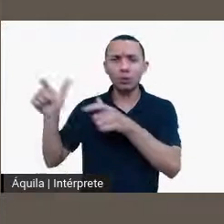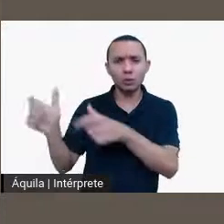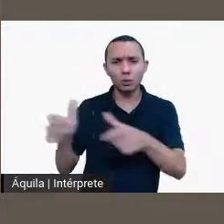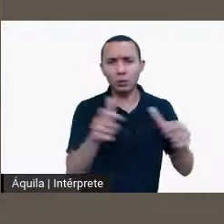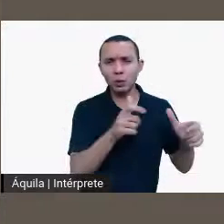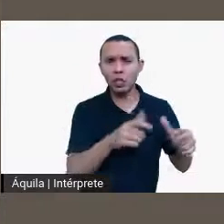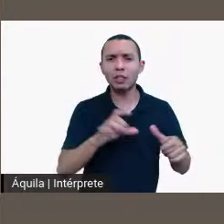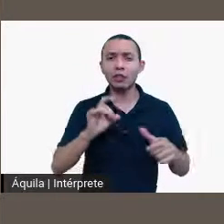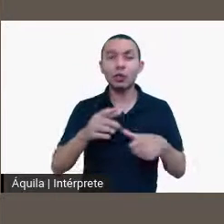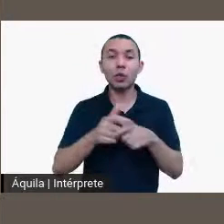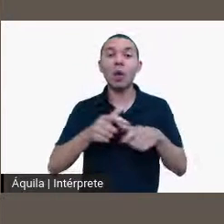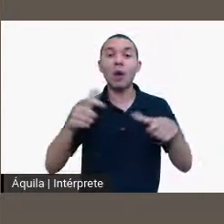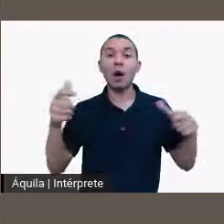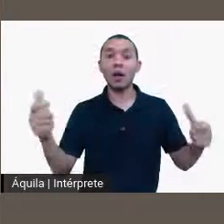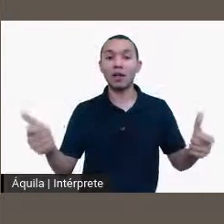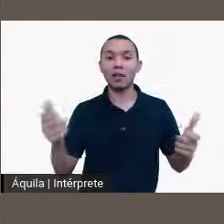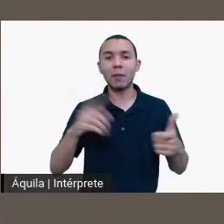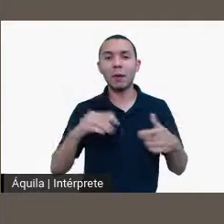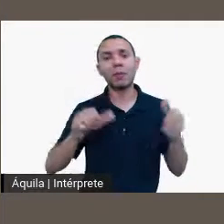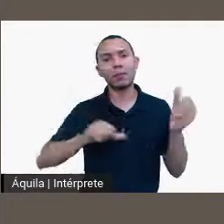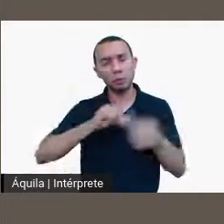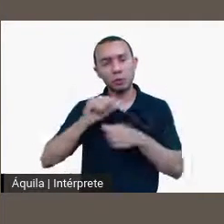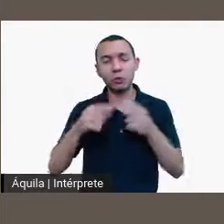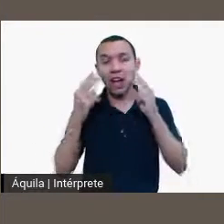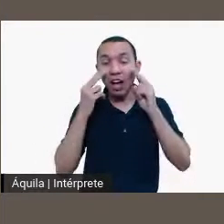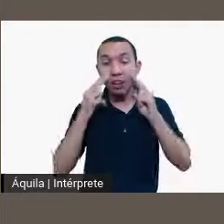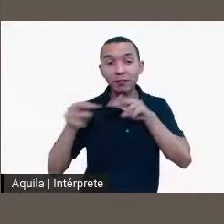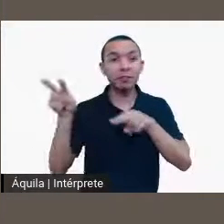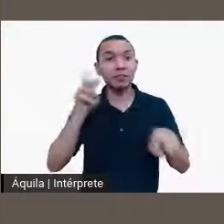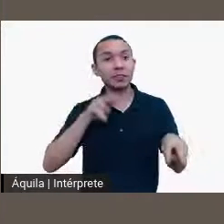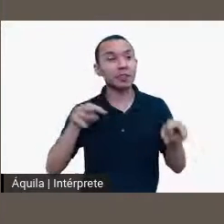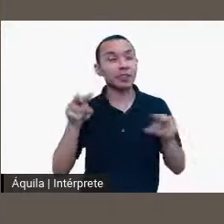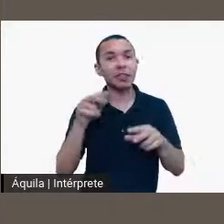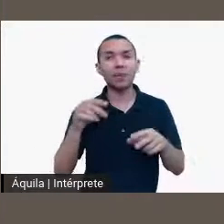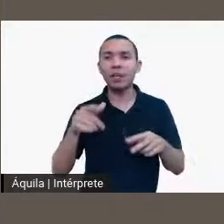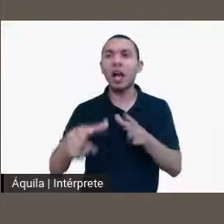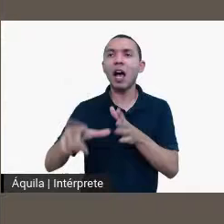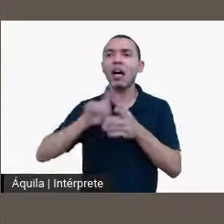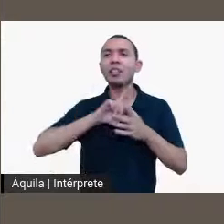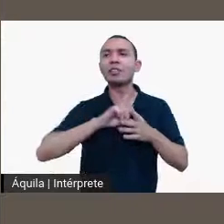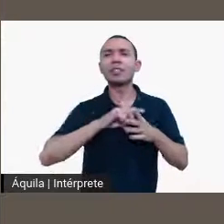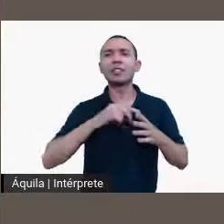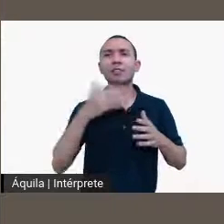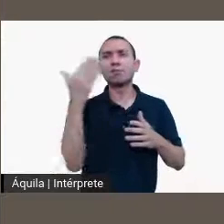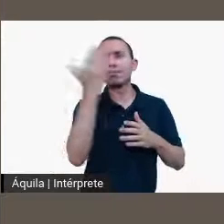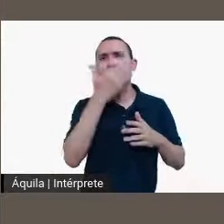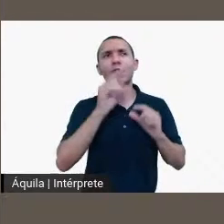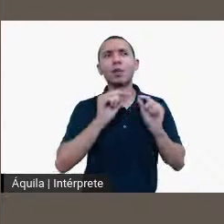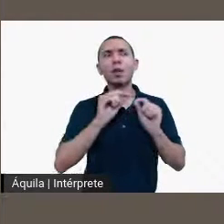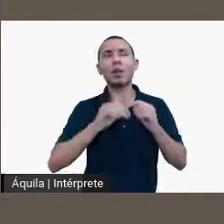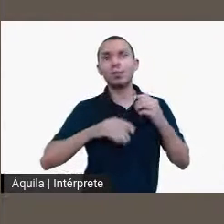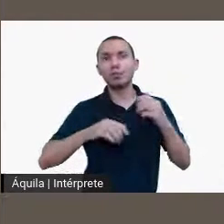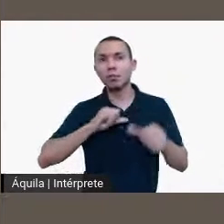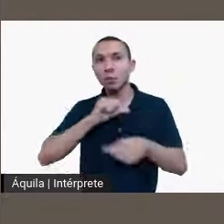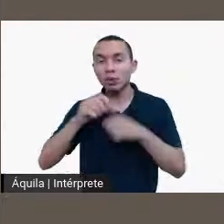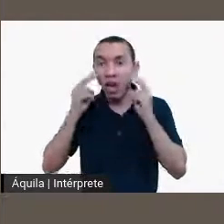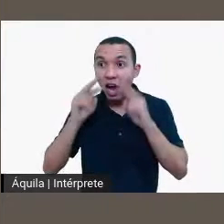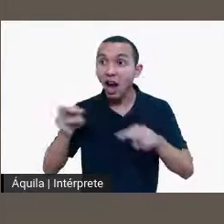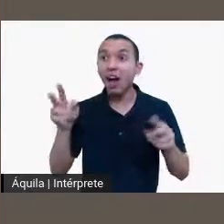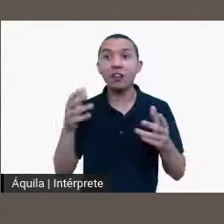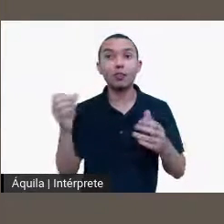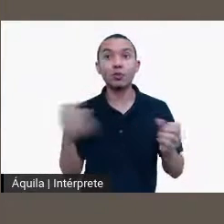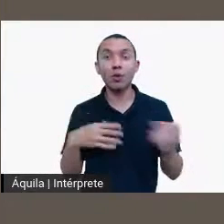só de ampliar, mas mudar a visão, ver o que não via antes. É necessário que o esquecido ou o